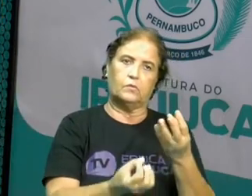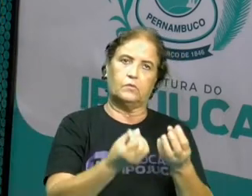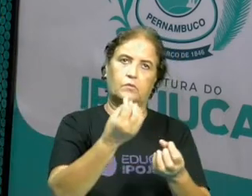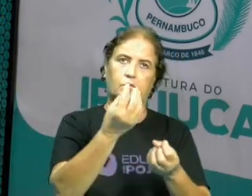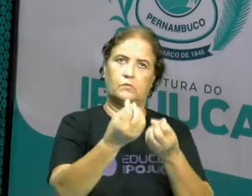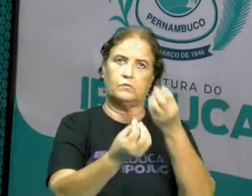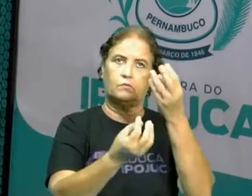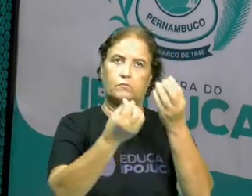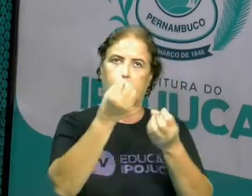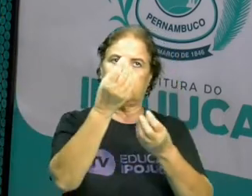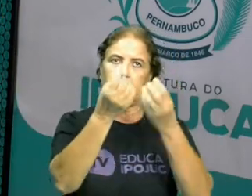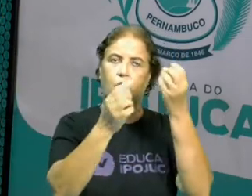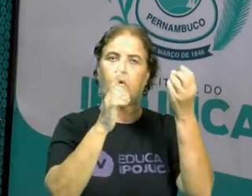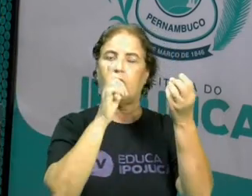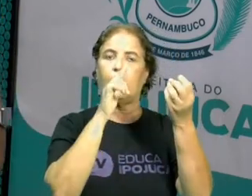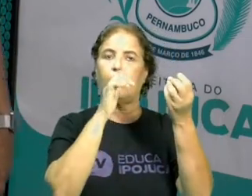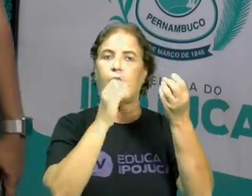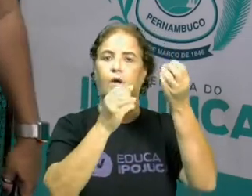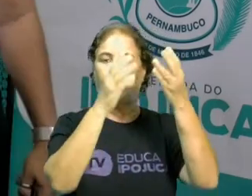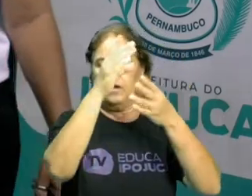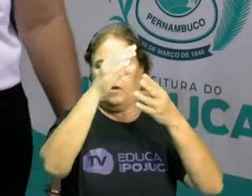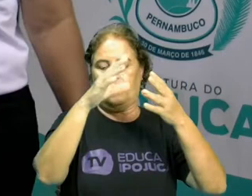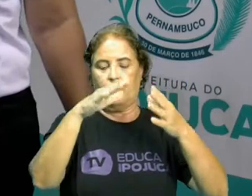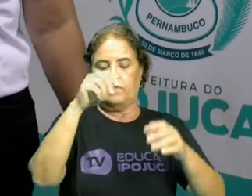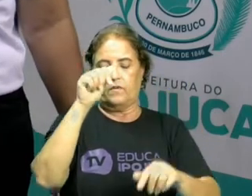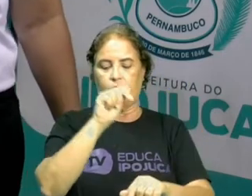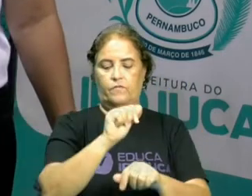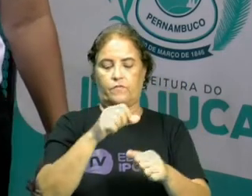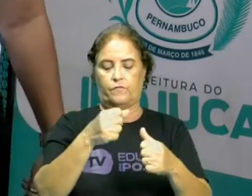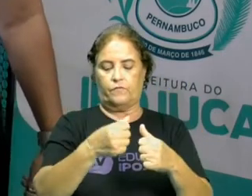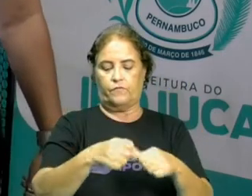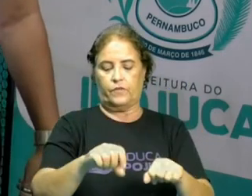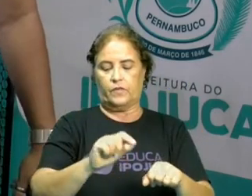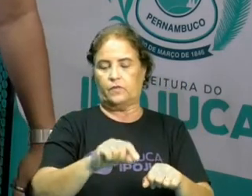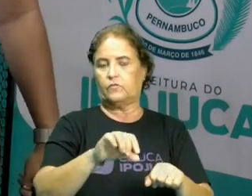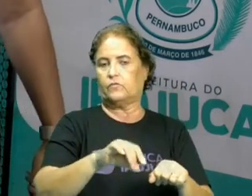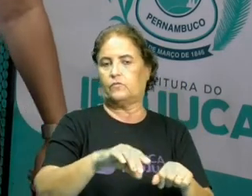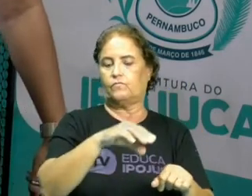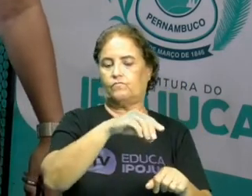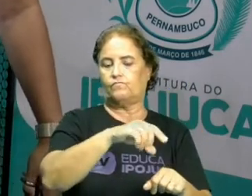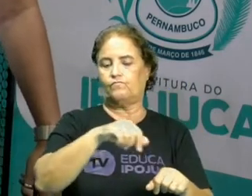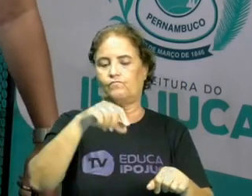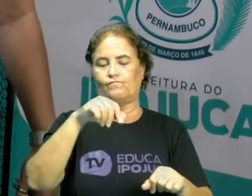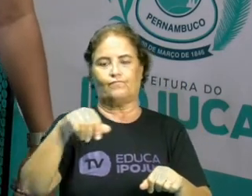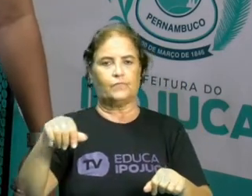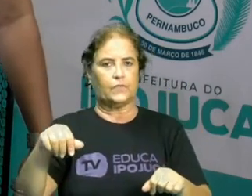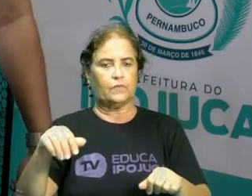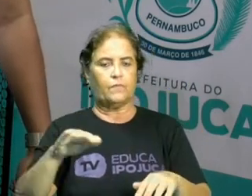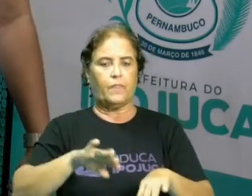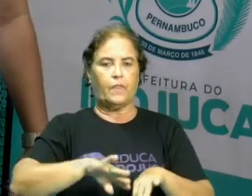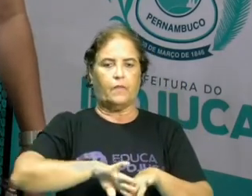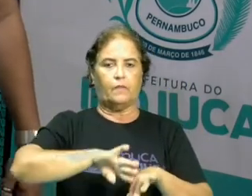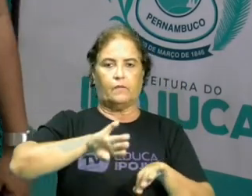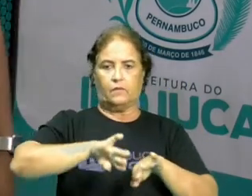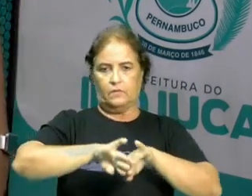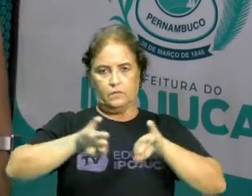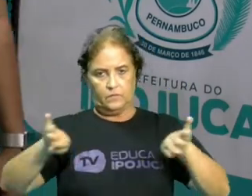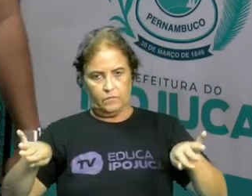E eu vou ter, então, o restante que vai ser o sal. Então, eu separei aí o líquido do